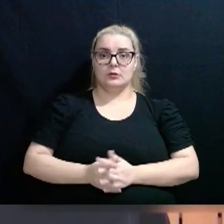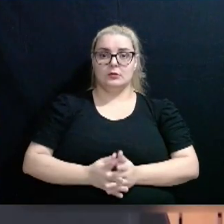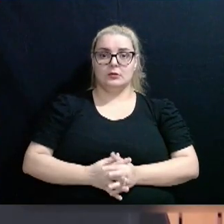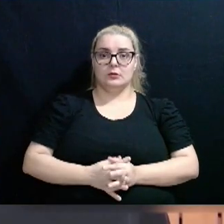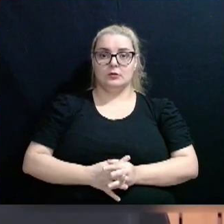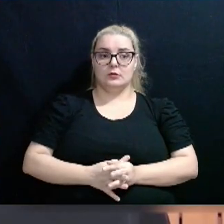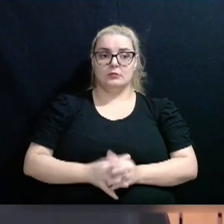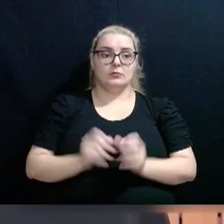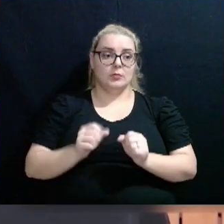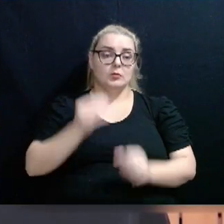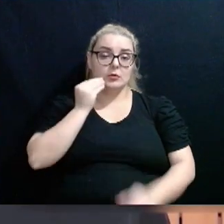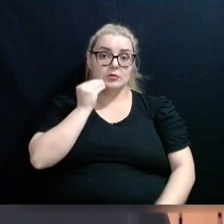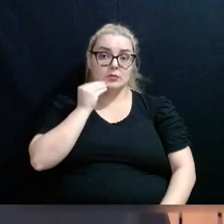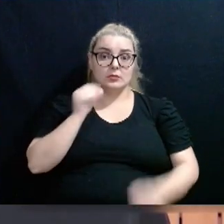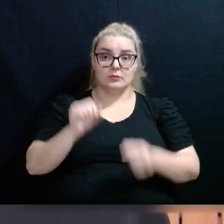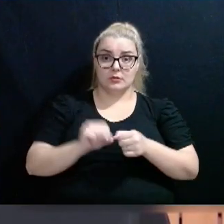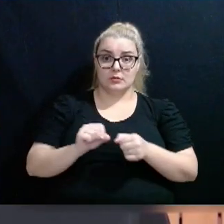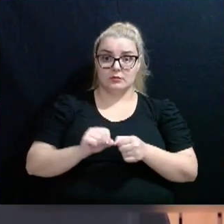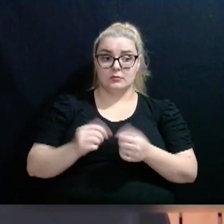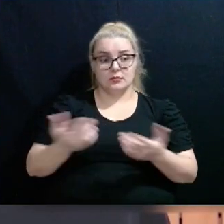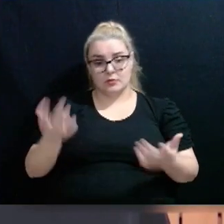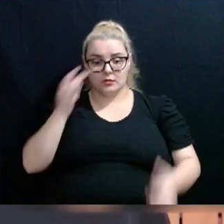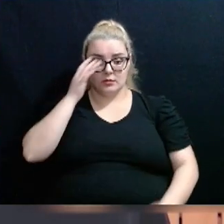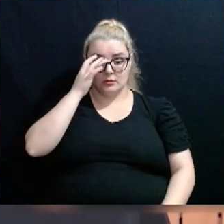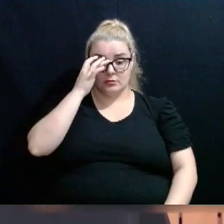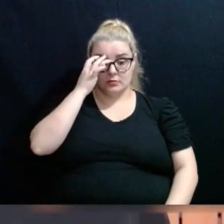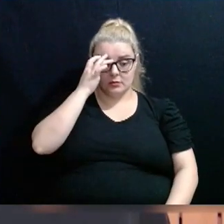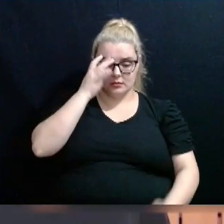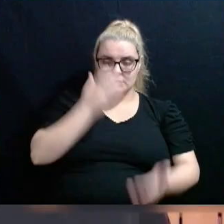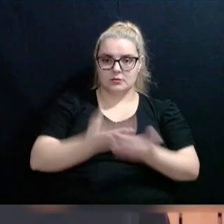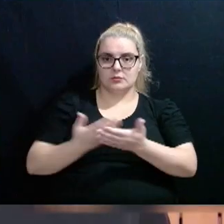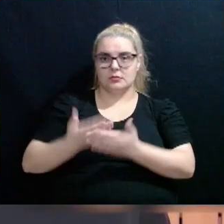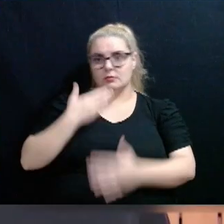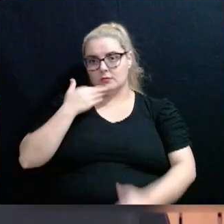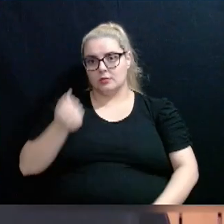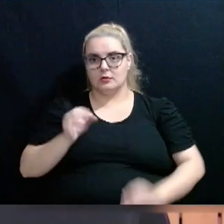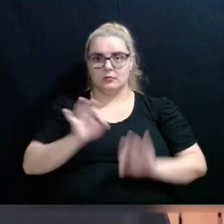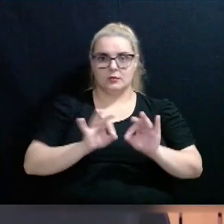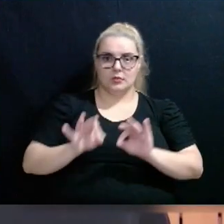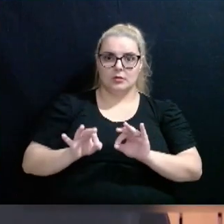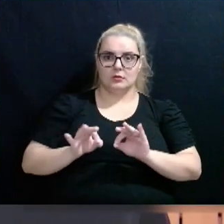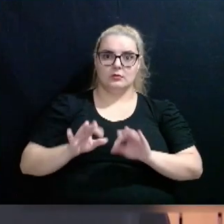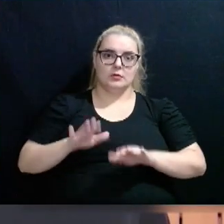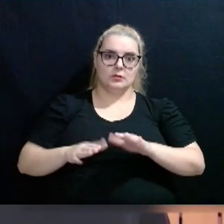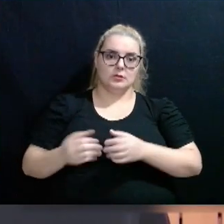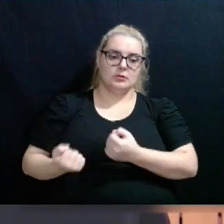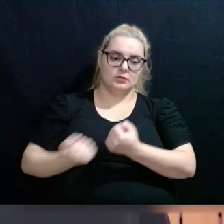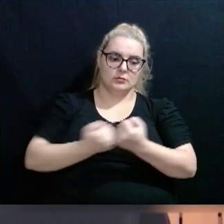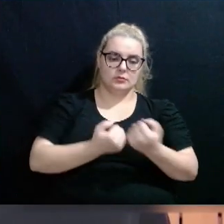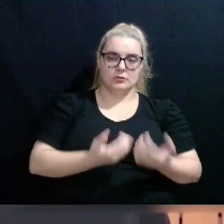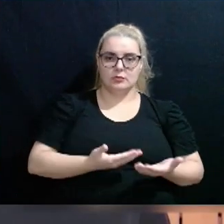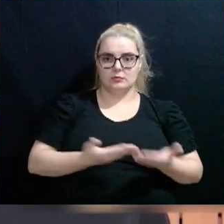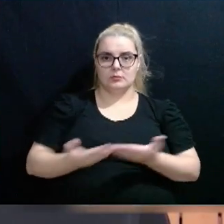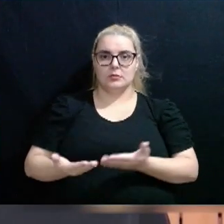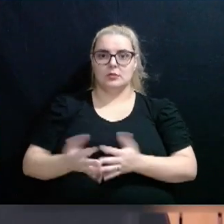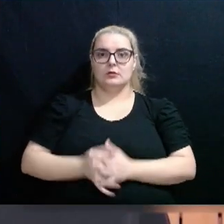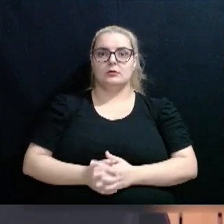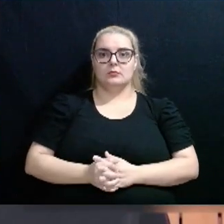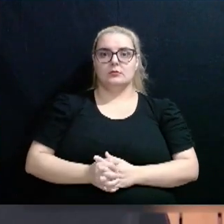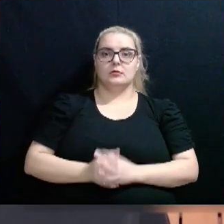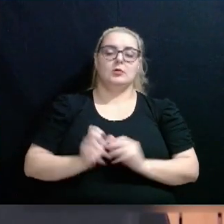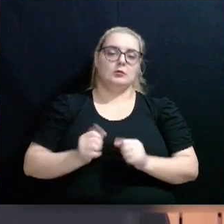fazer enfim, estudar melhor o projeto, talvez apresentar um substitutivo para que a gente possa tratar de uma